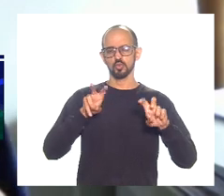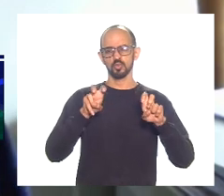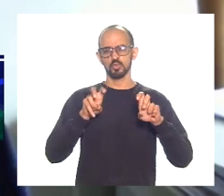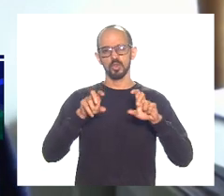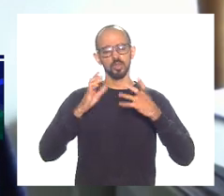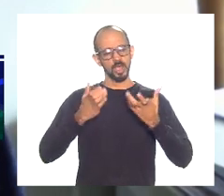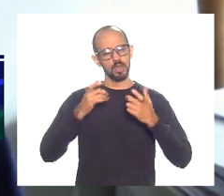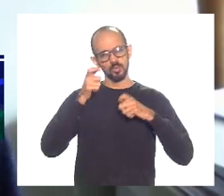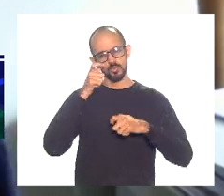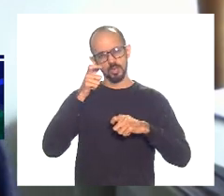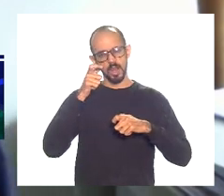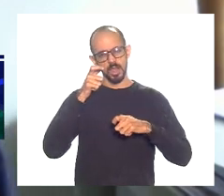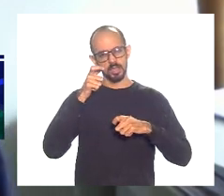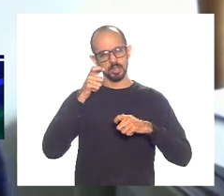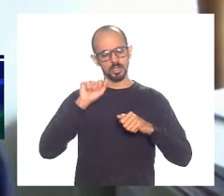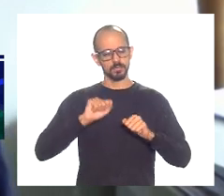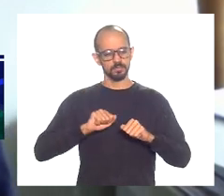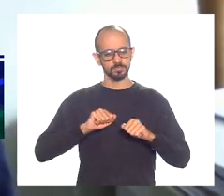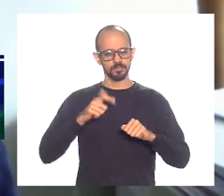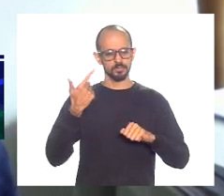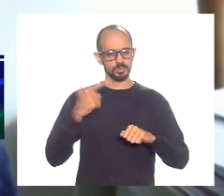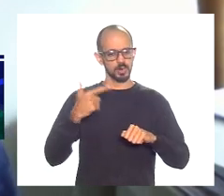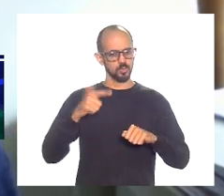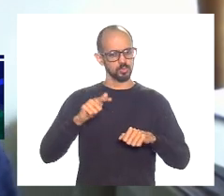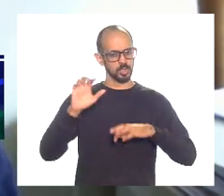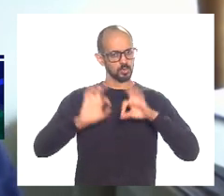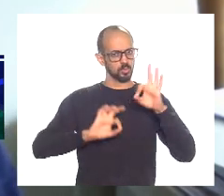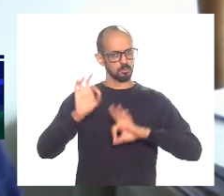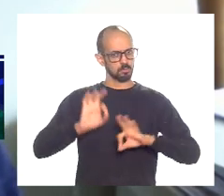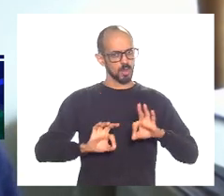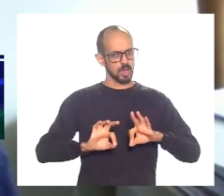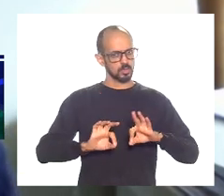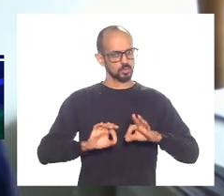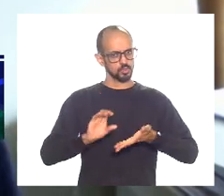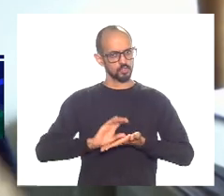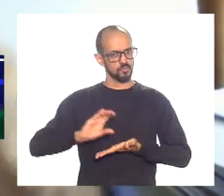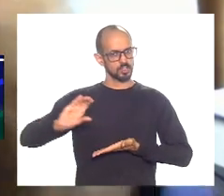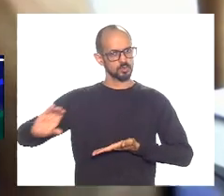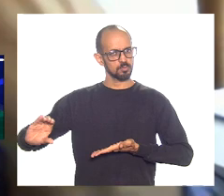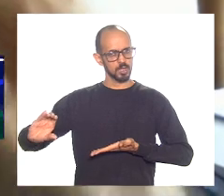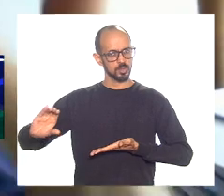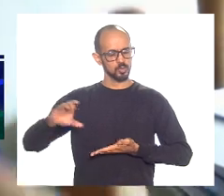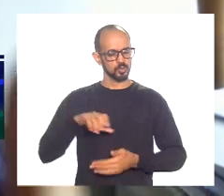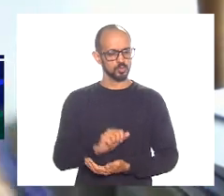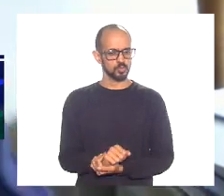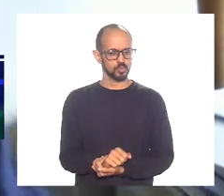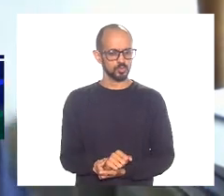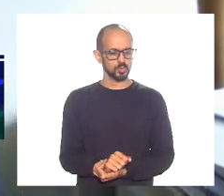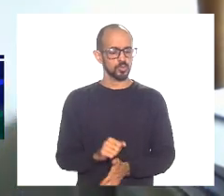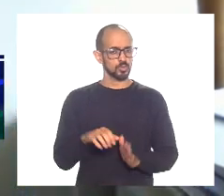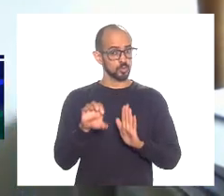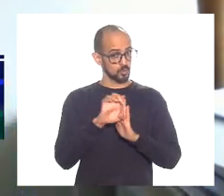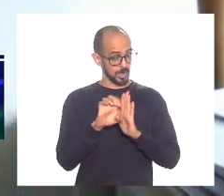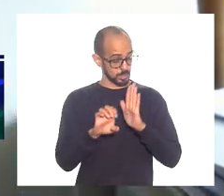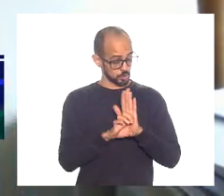alertar. Não tem no plano de investimentos que está no